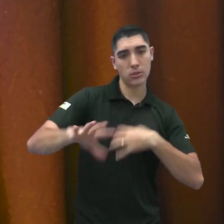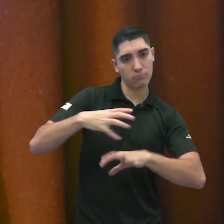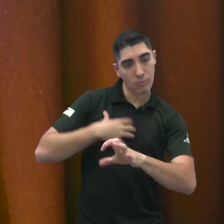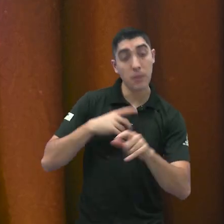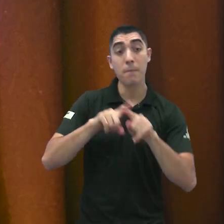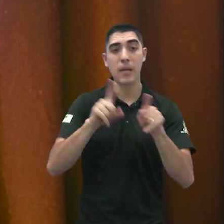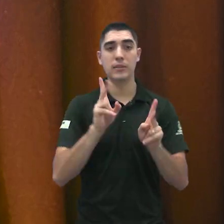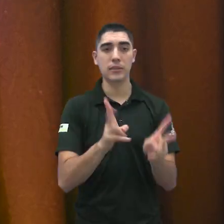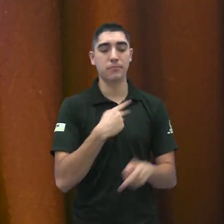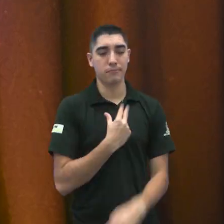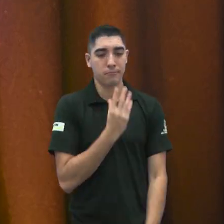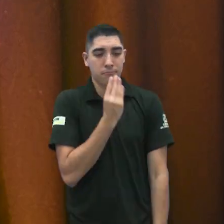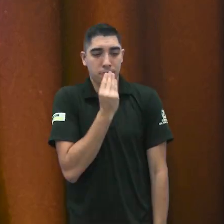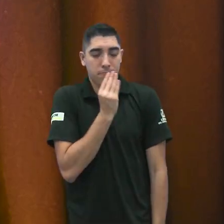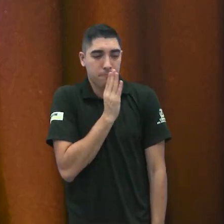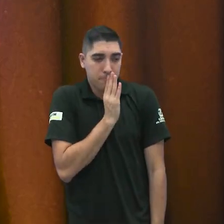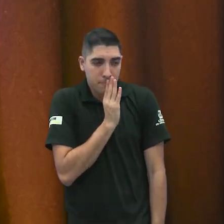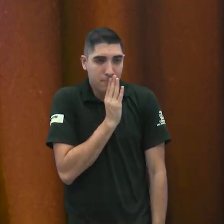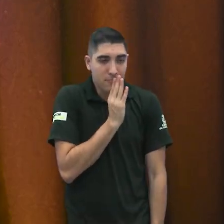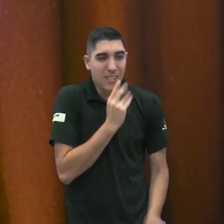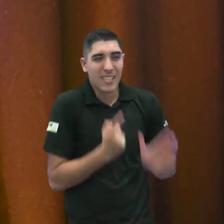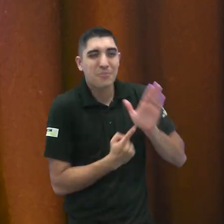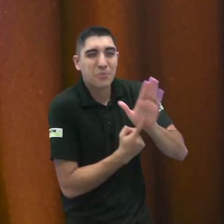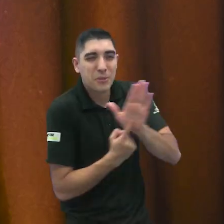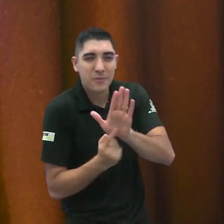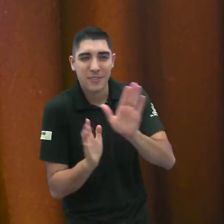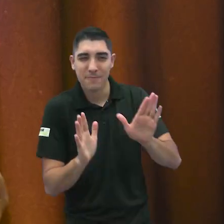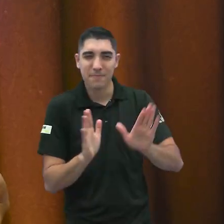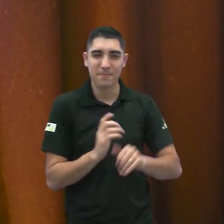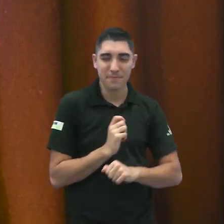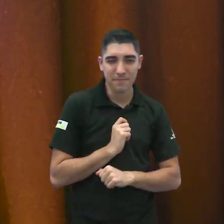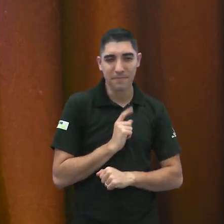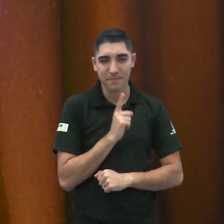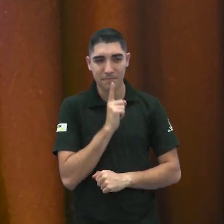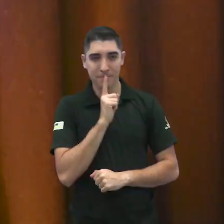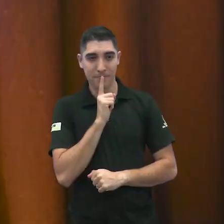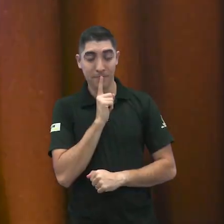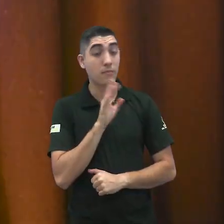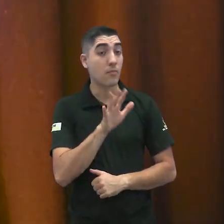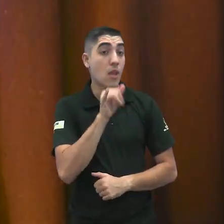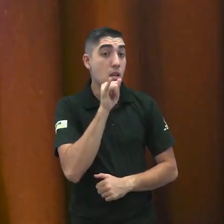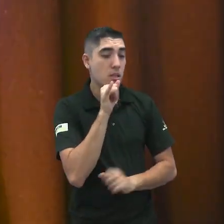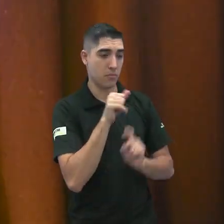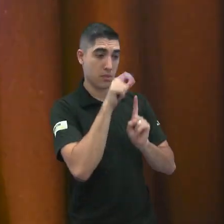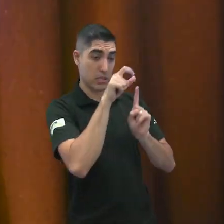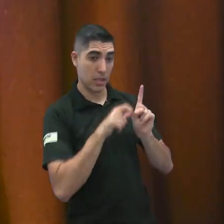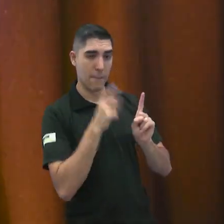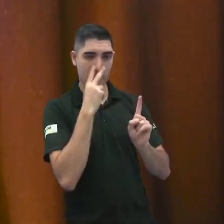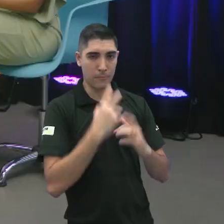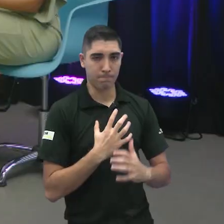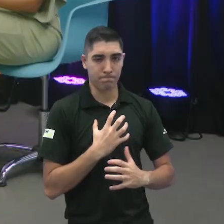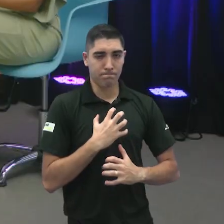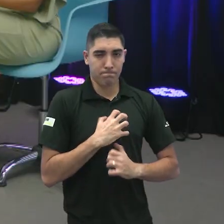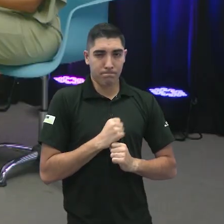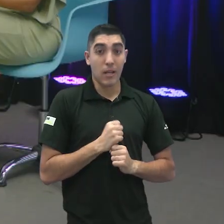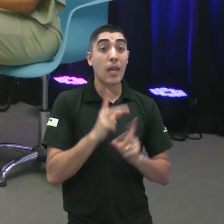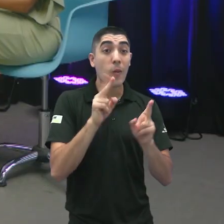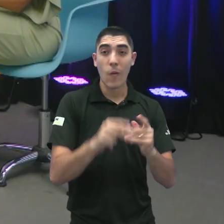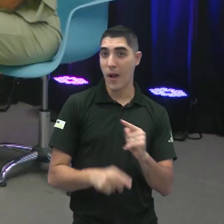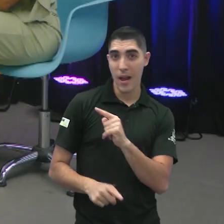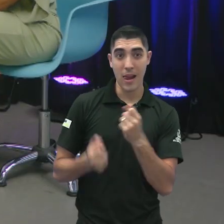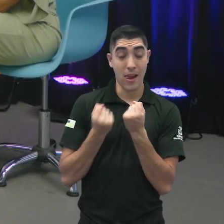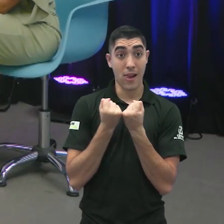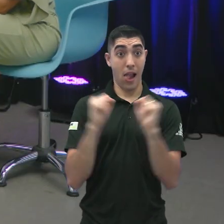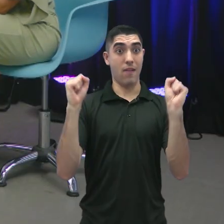mais caladas, porque elas não querem se expor. Então, o que vai acontecer? Quando essa pessoa segura muito, acontece o que acontecia com a raiva